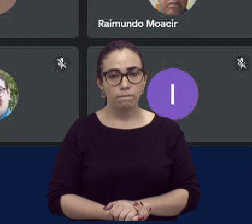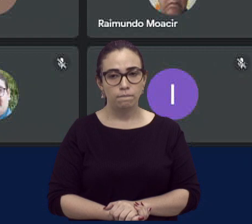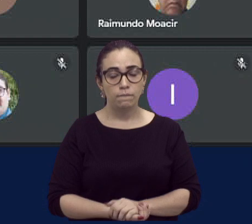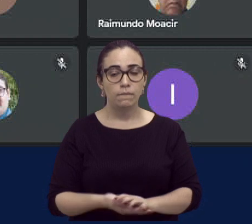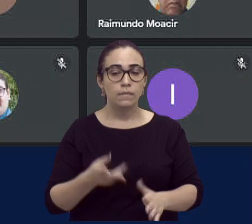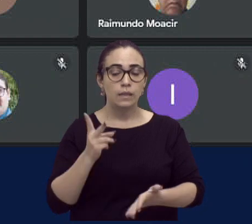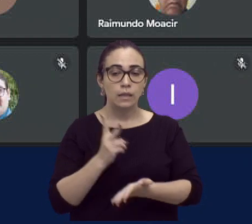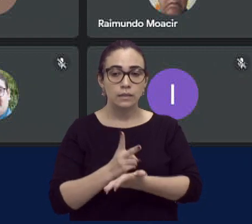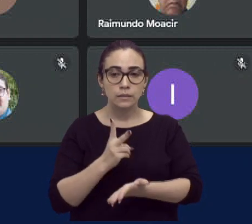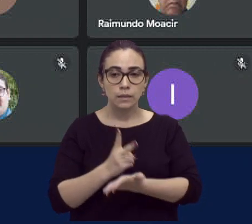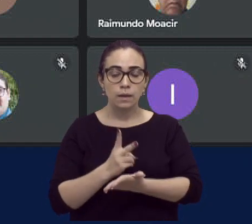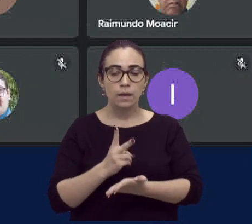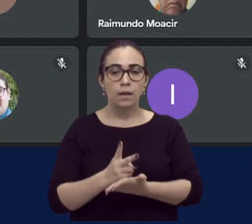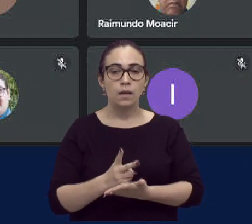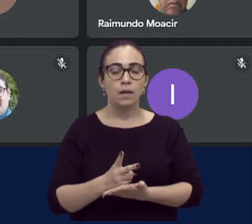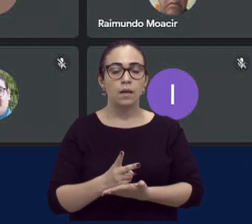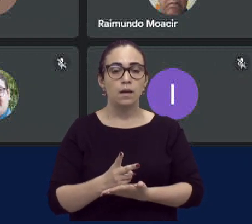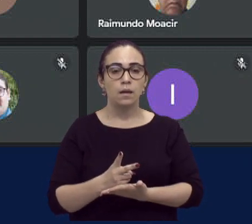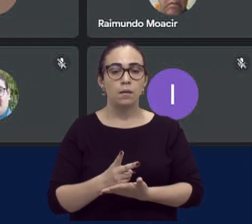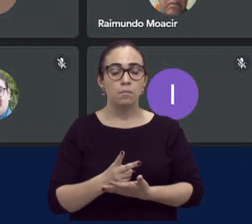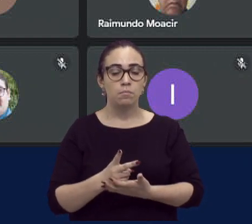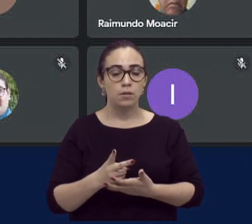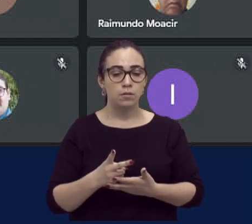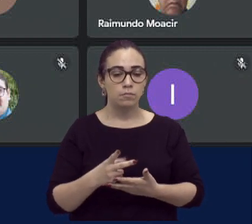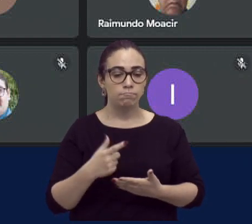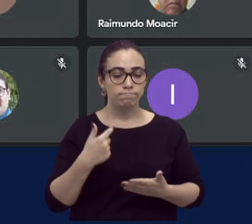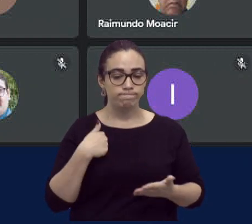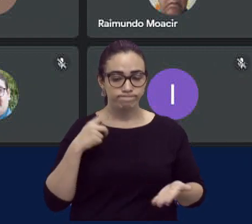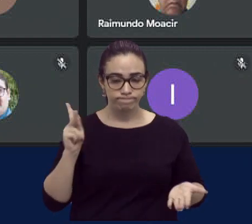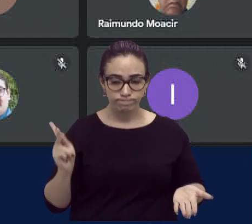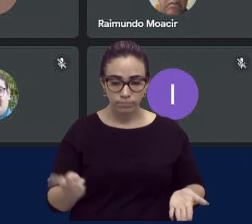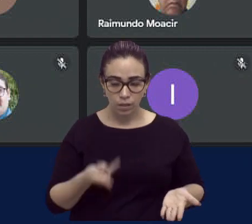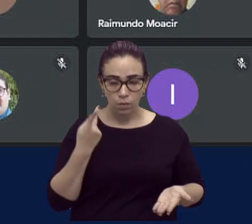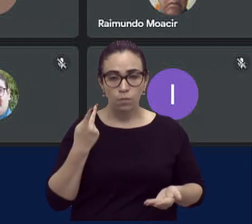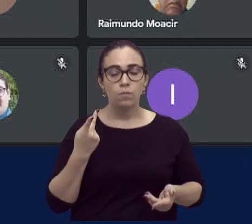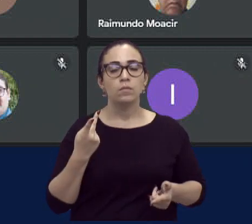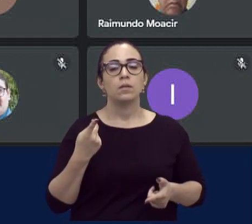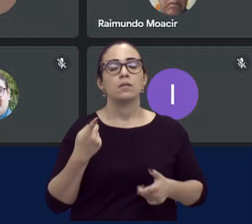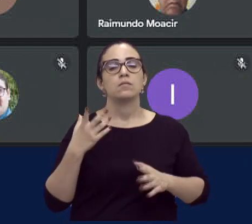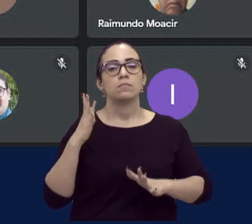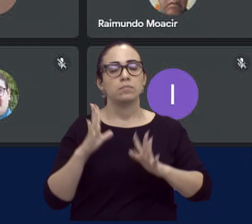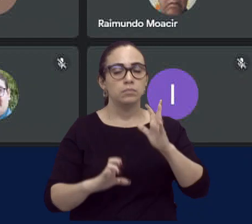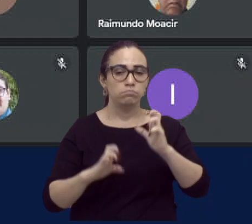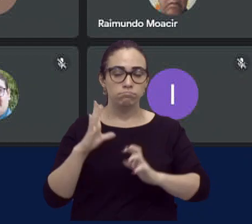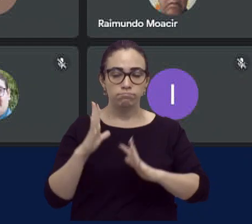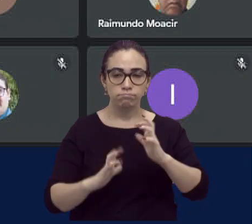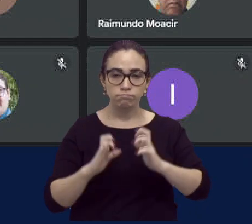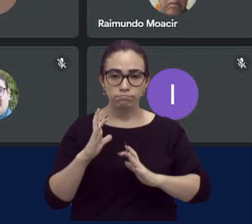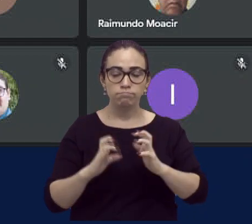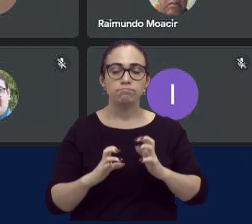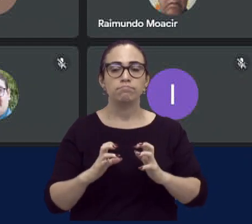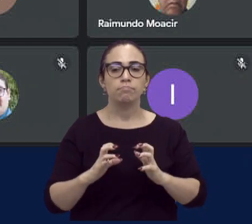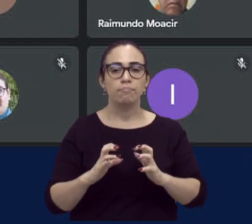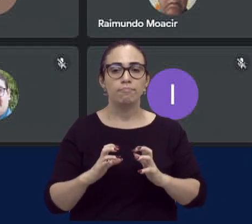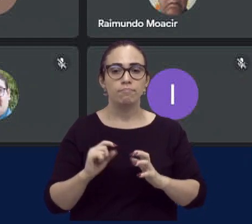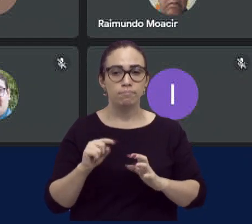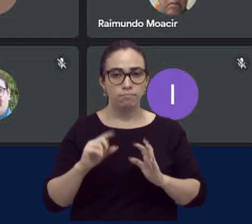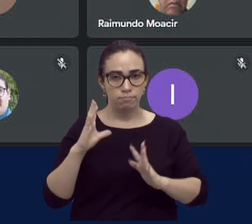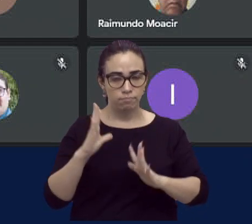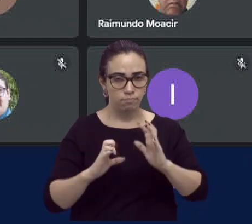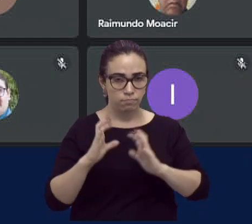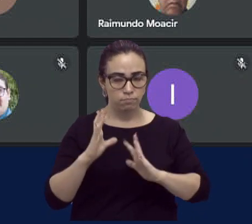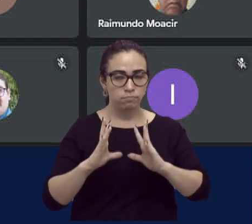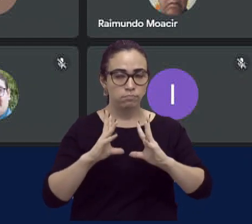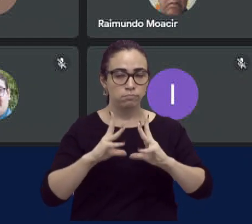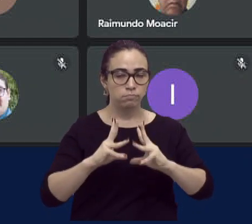as necessidades não são atendidas, ocorrem conflitos. Conflitos não se consolidam